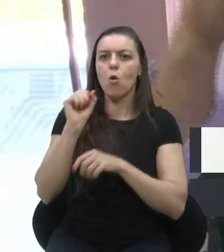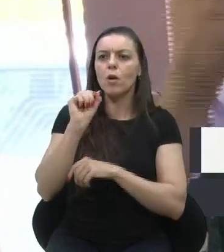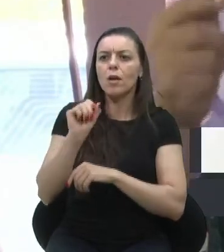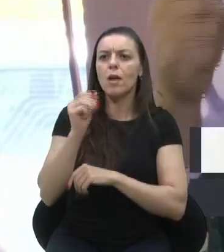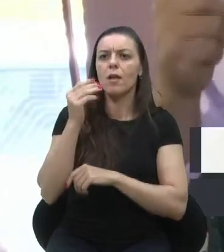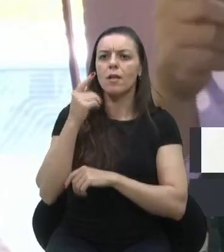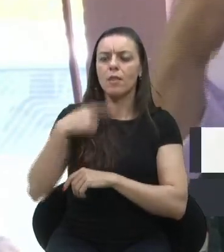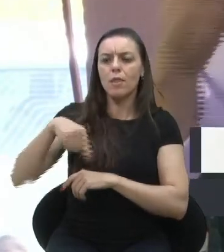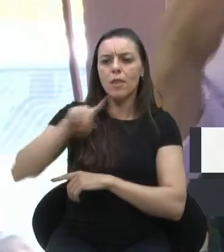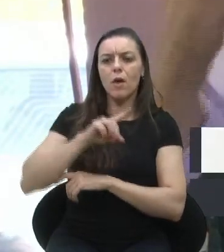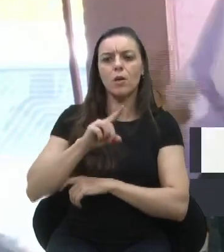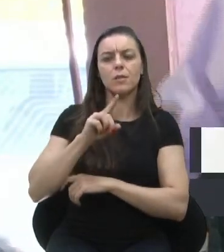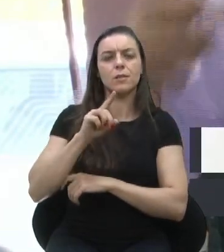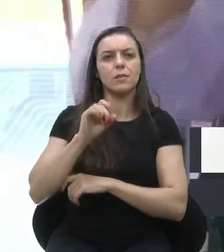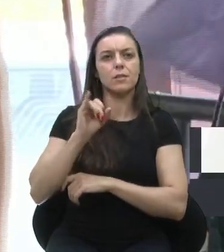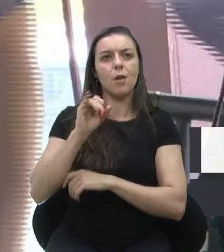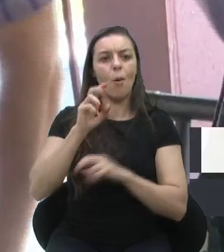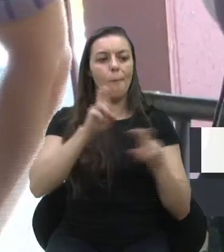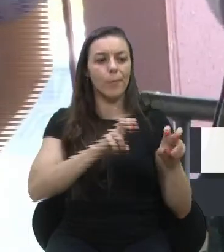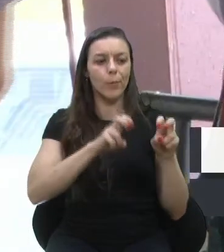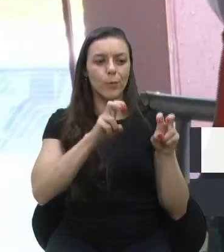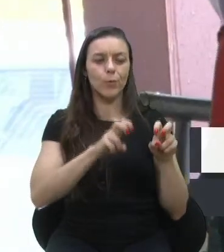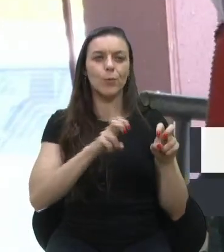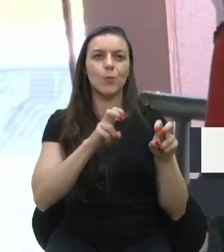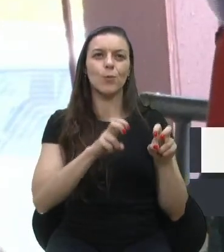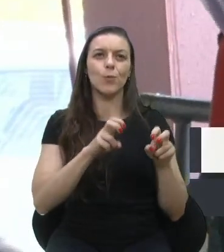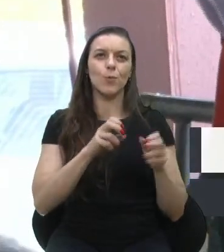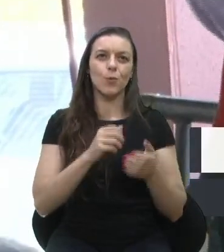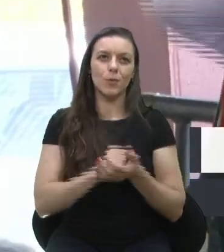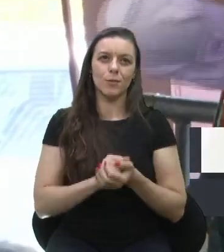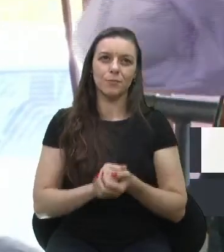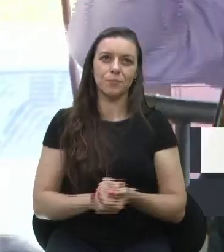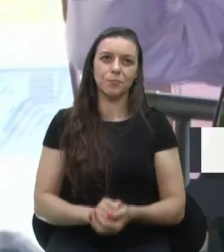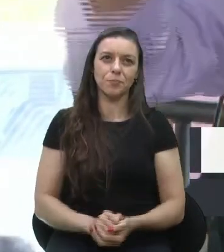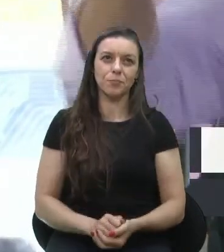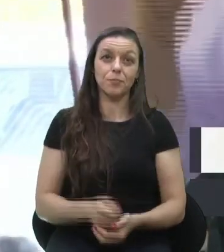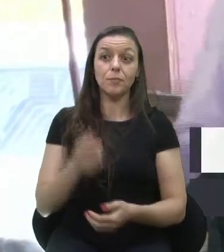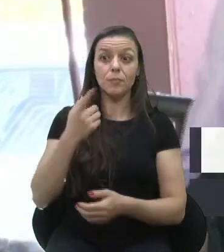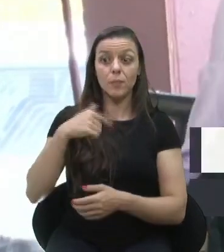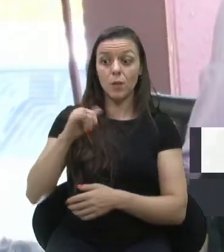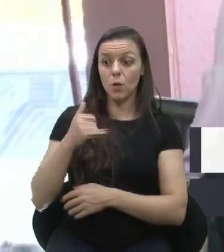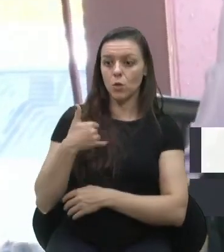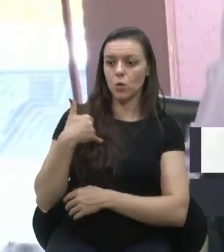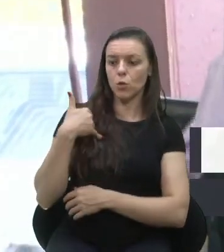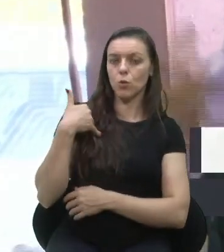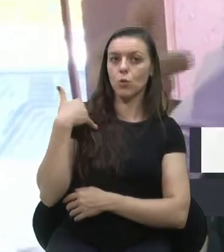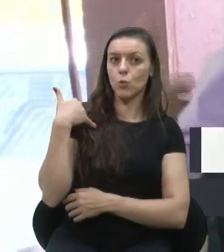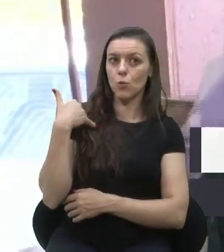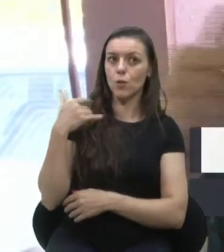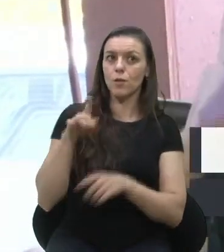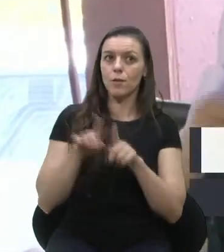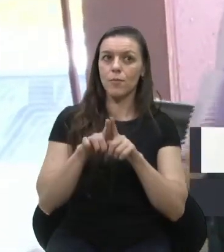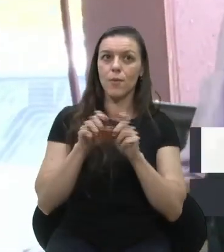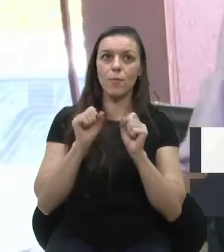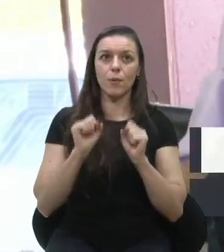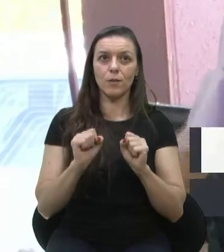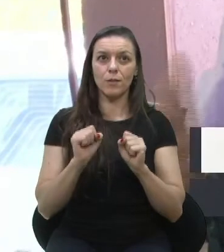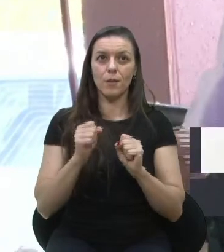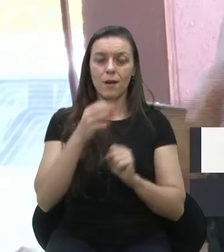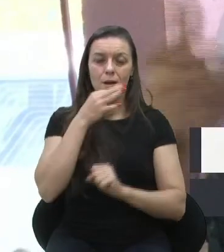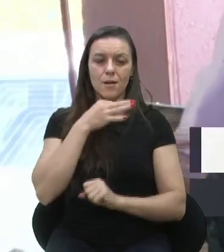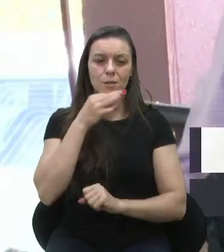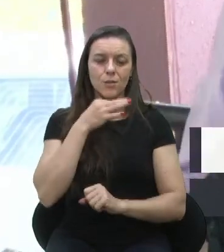nós se não fosse o nosso produtor a uva está ali para mostrar que nos orgulha muito tão de poder ser